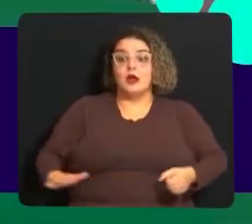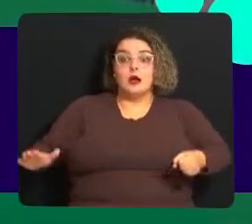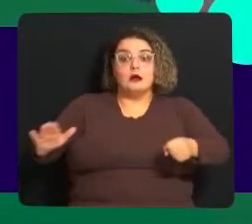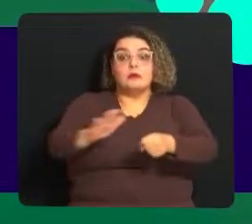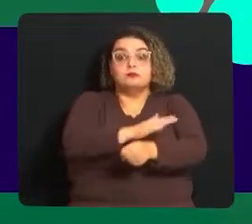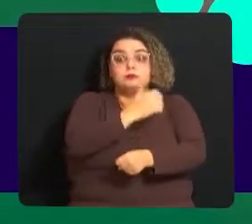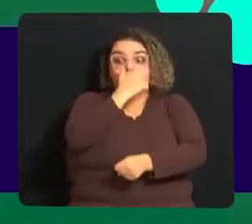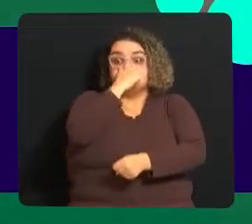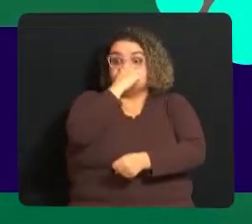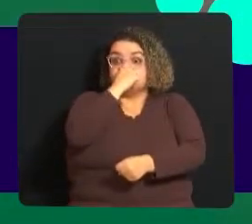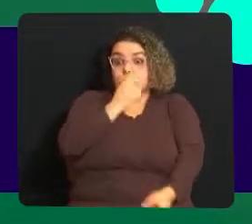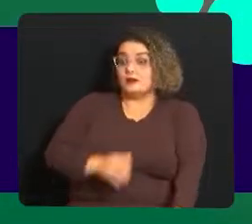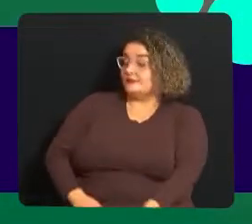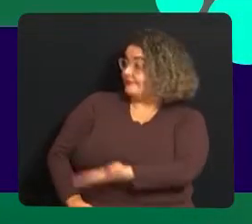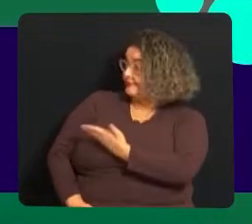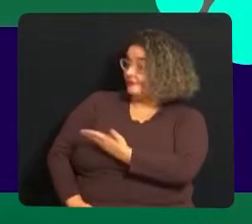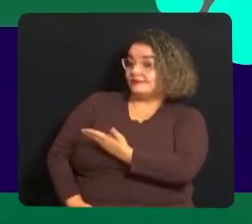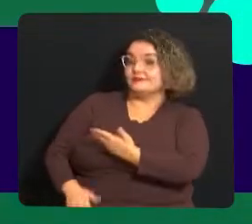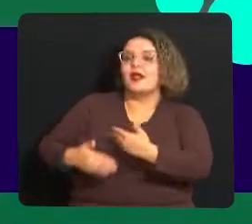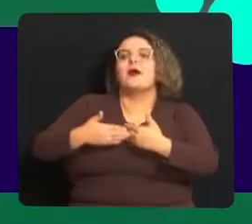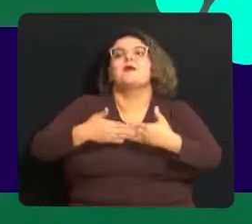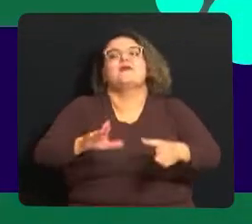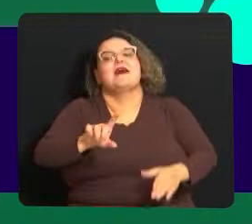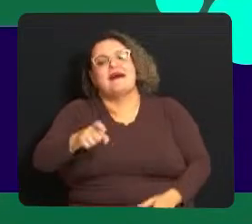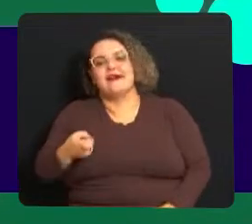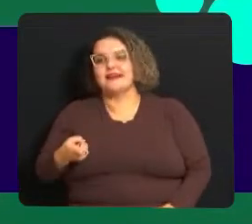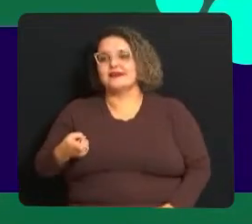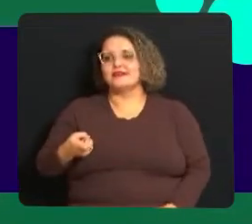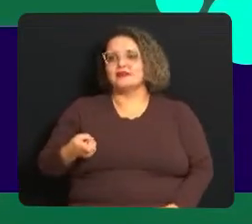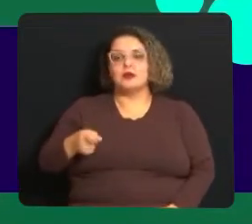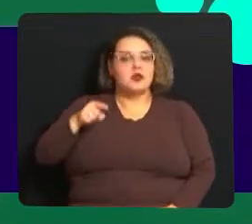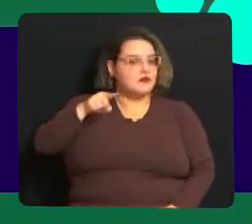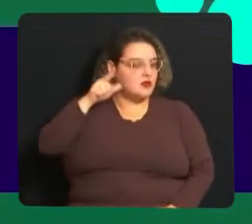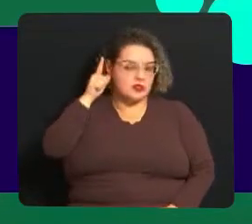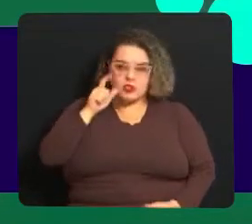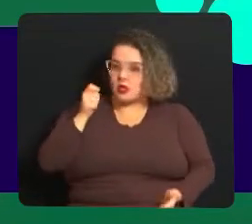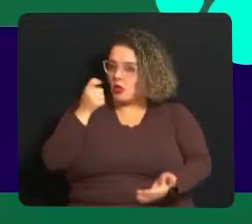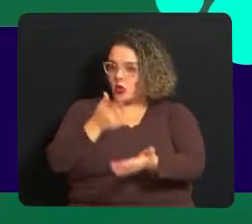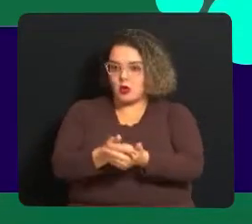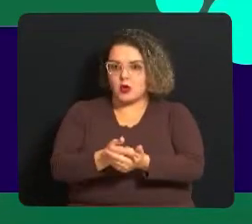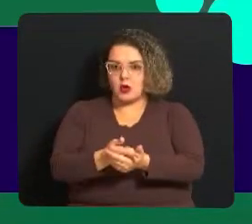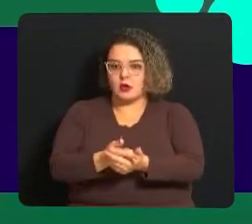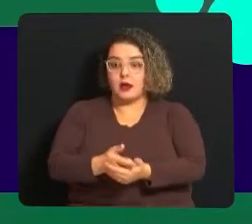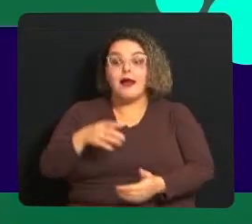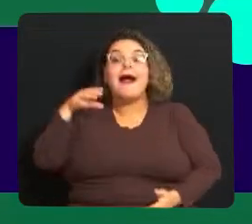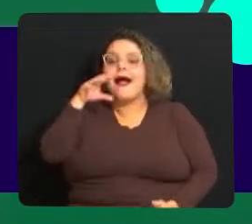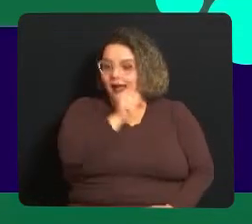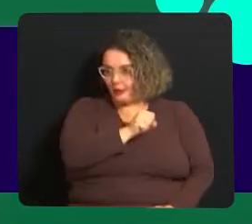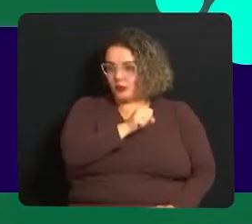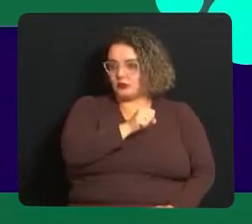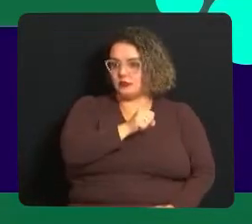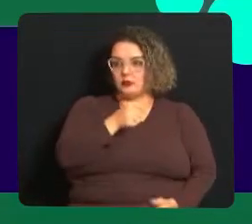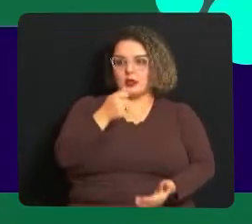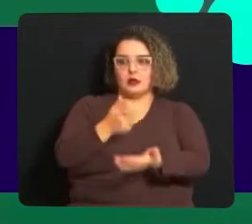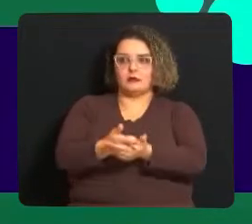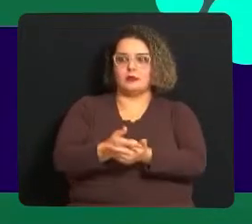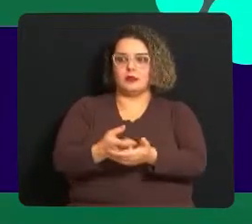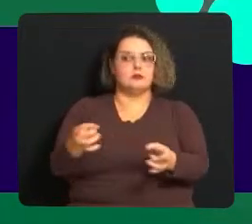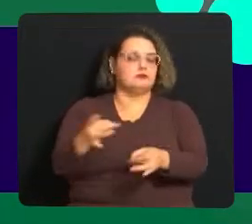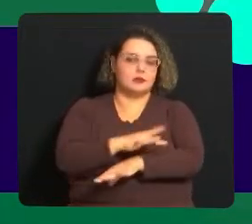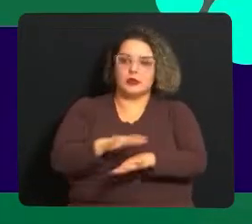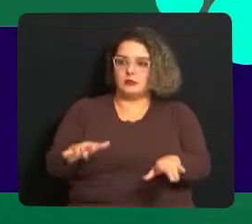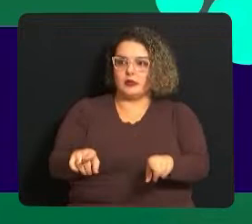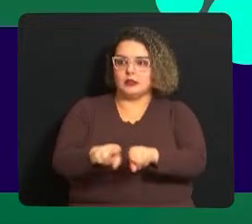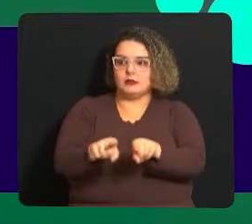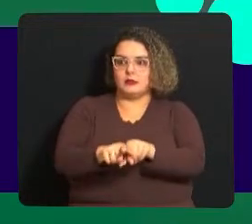o nosso espetáculo improvável, mas abriu sessão extra. Ufa, você que não conseguiu comprar, vai logo, compra, porque a sessão extra vai acabar tão